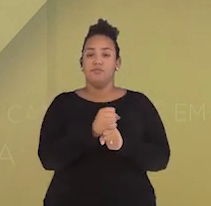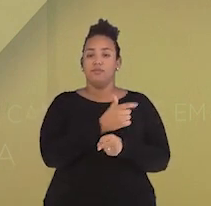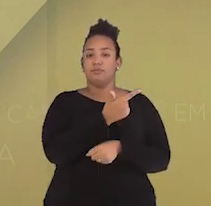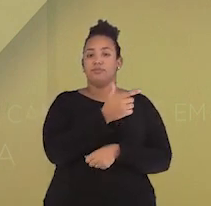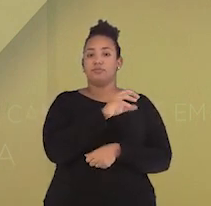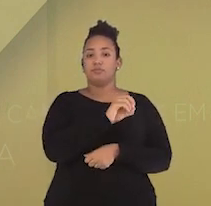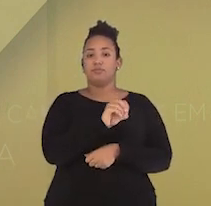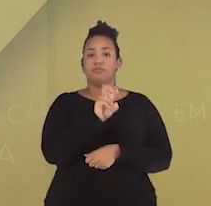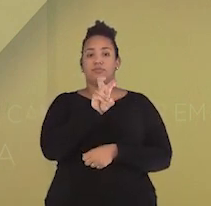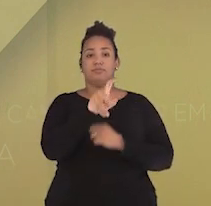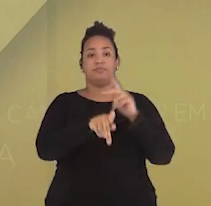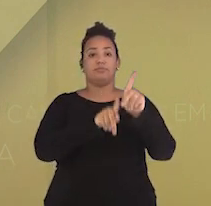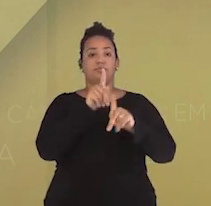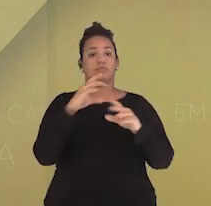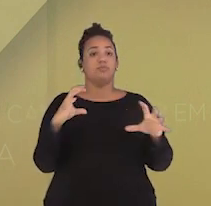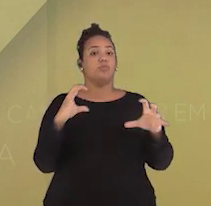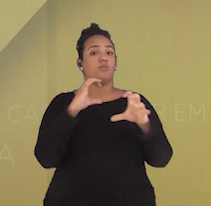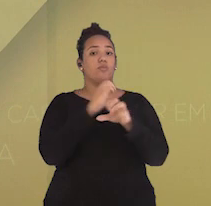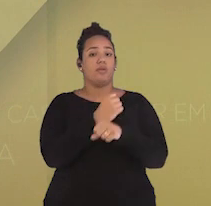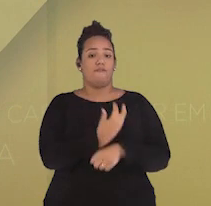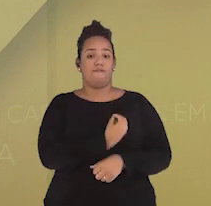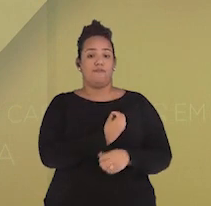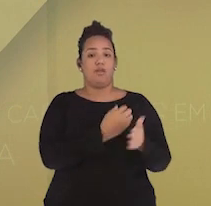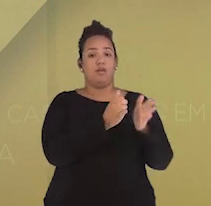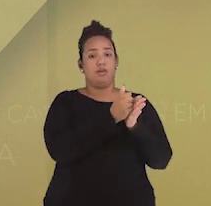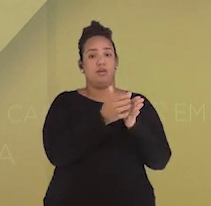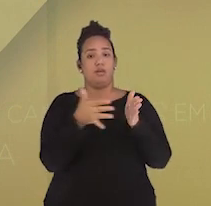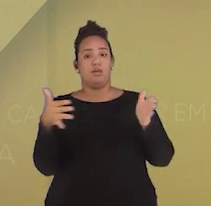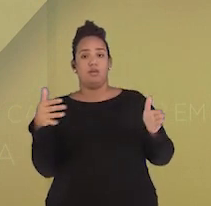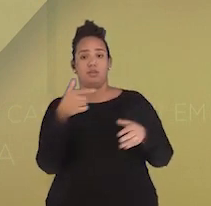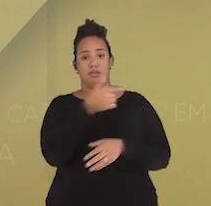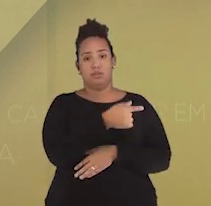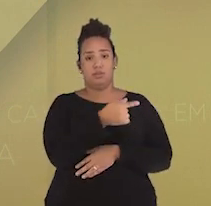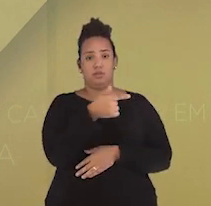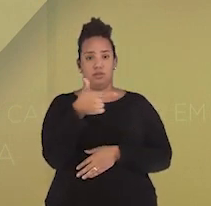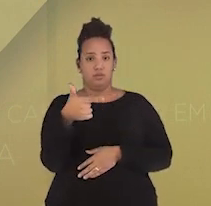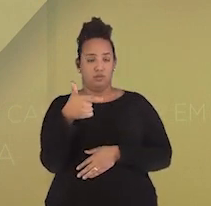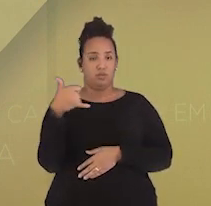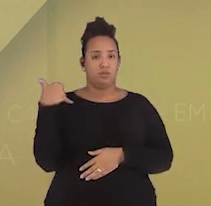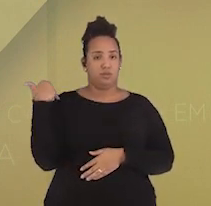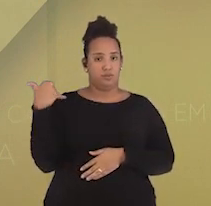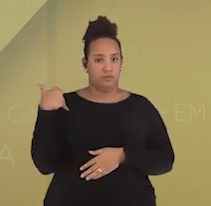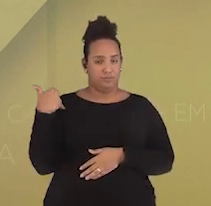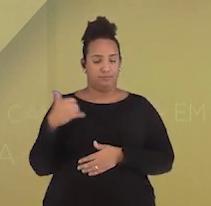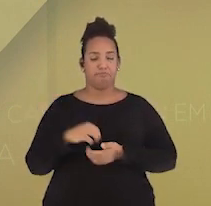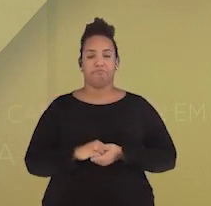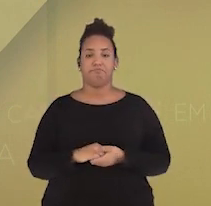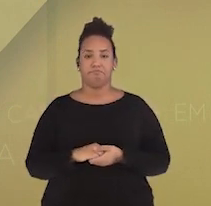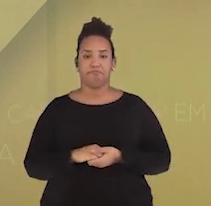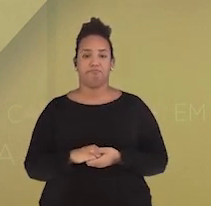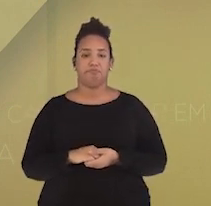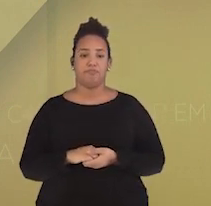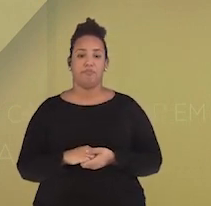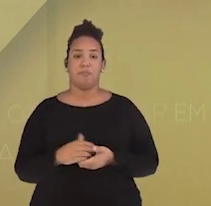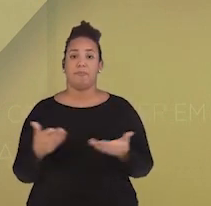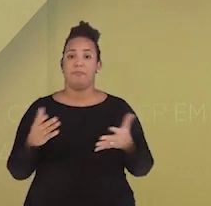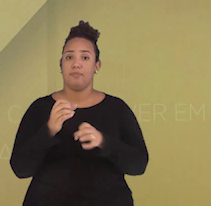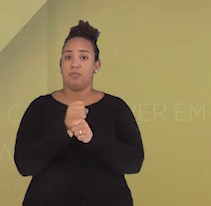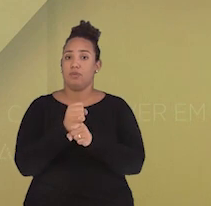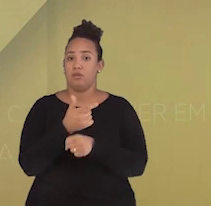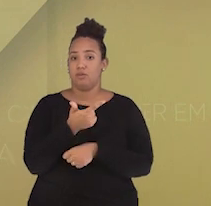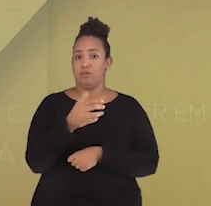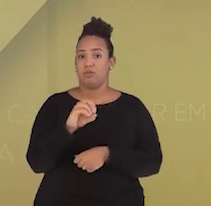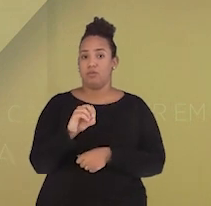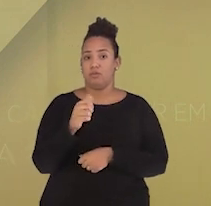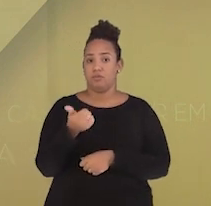da população vivia, em média, 72 anos. Em 2015, essa expectativa